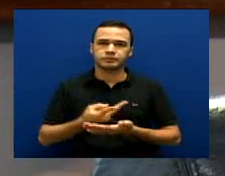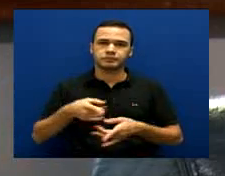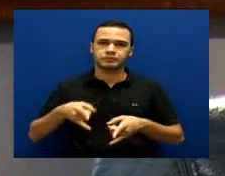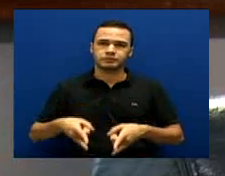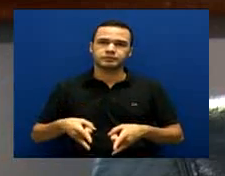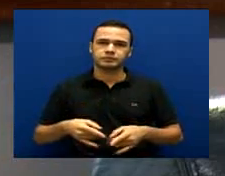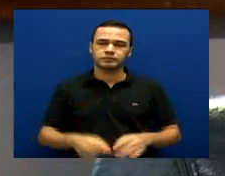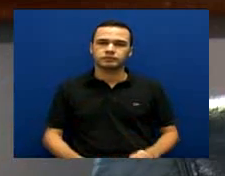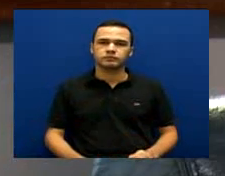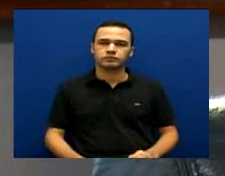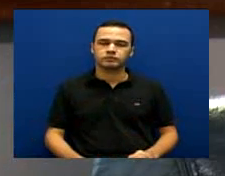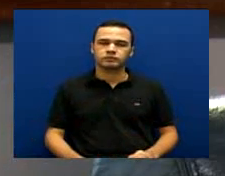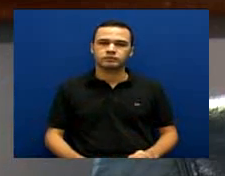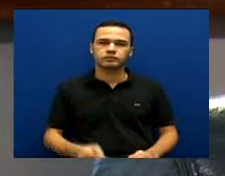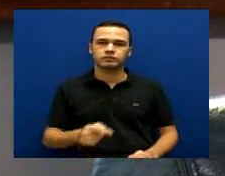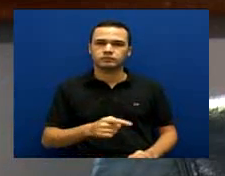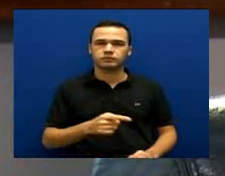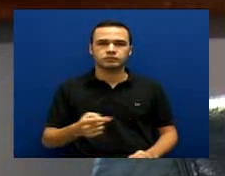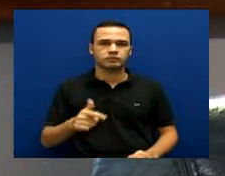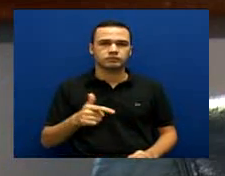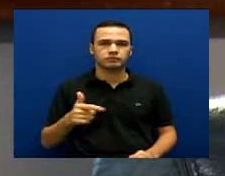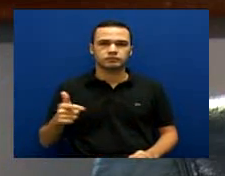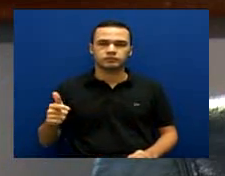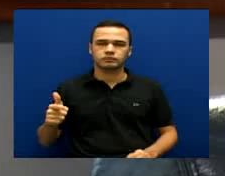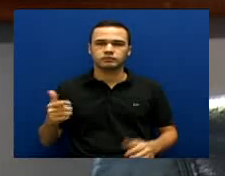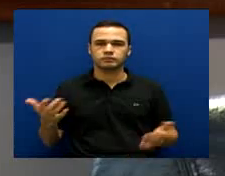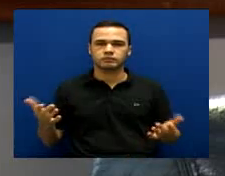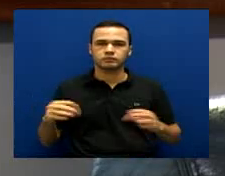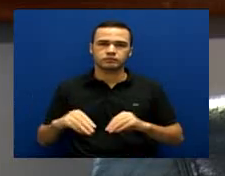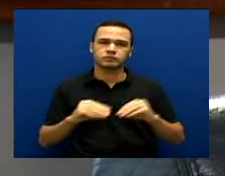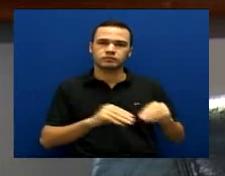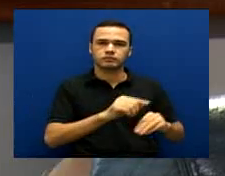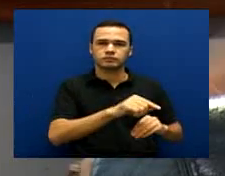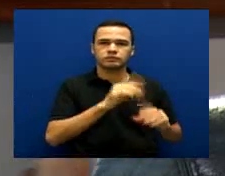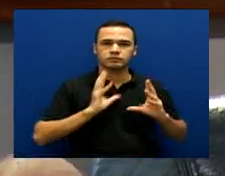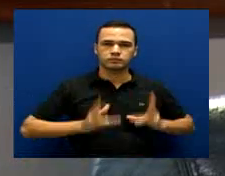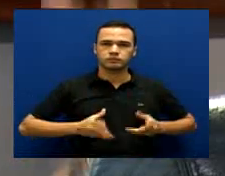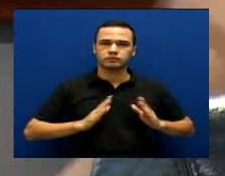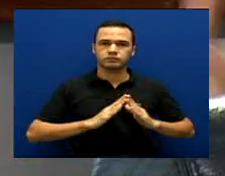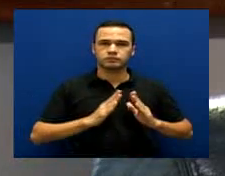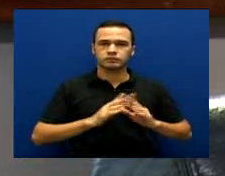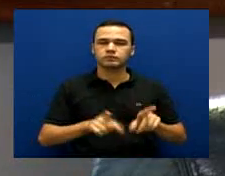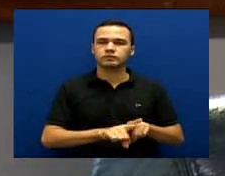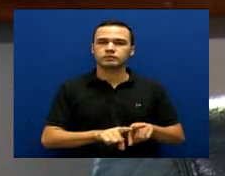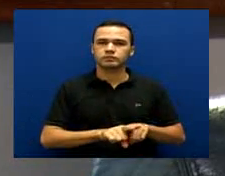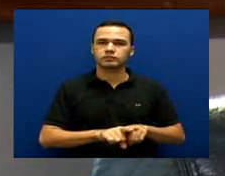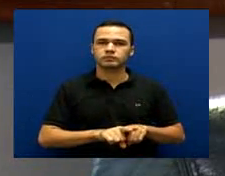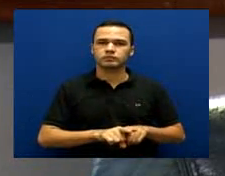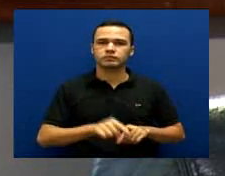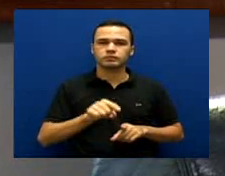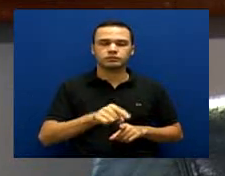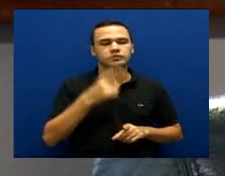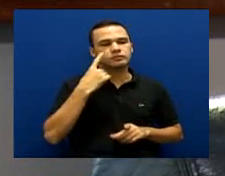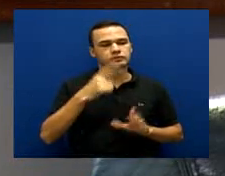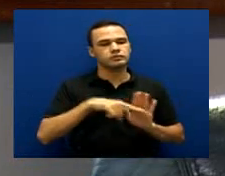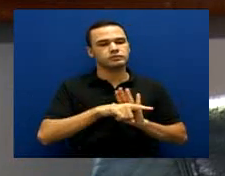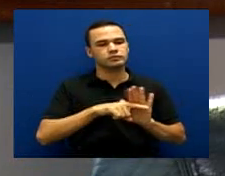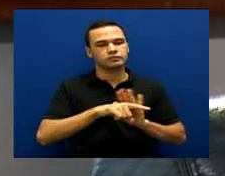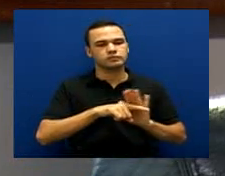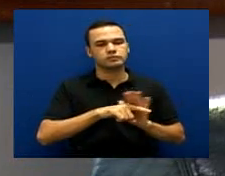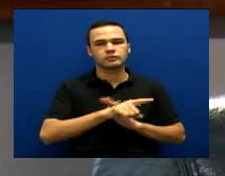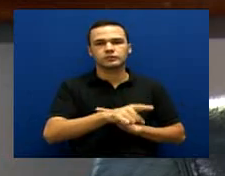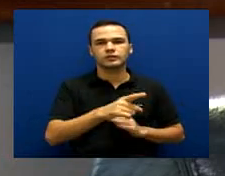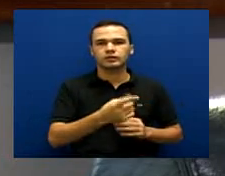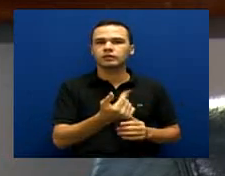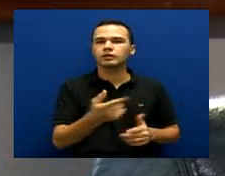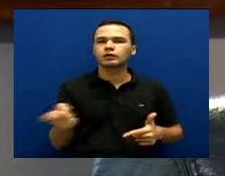pés sem seguir a transmissão é e ainda sem de fato um levantamento de que tamanho